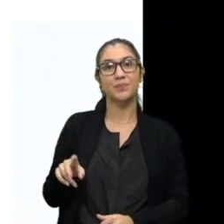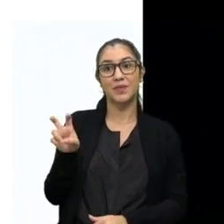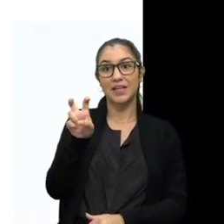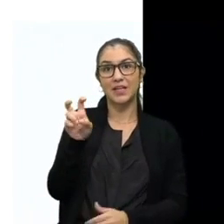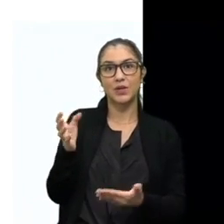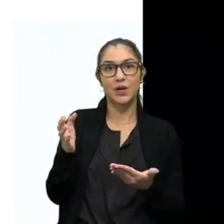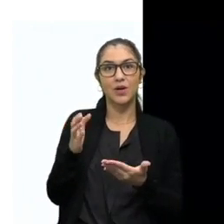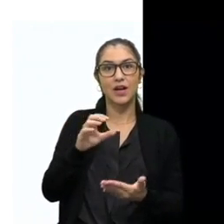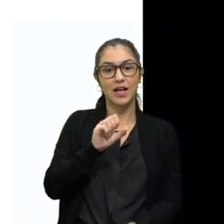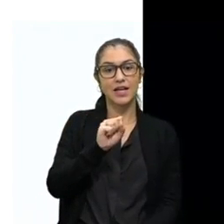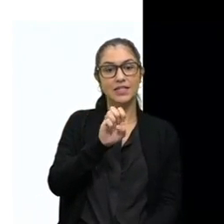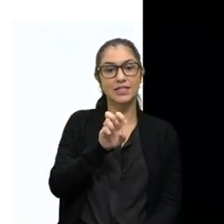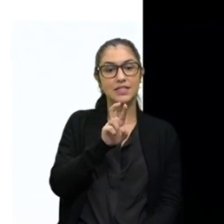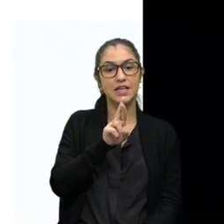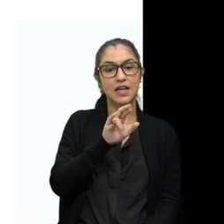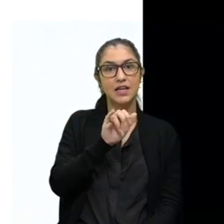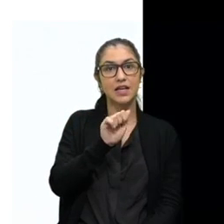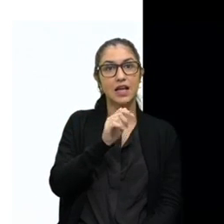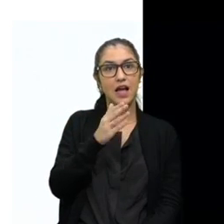vamos falar de seriação.